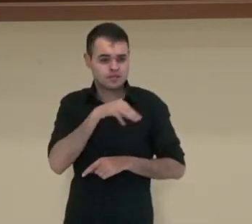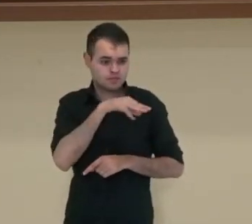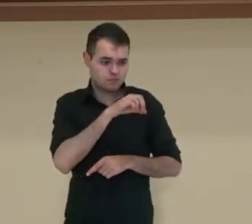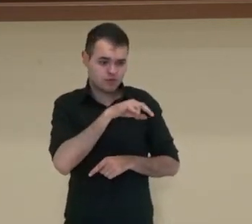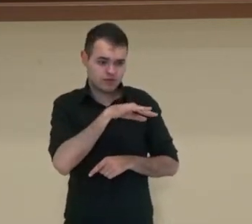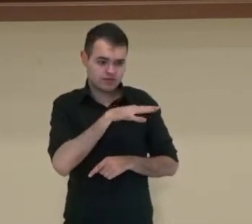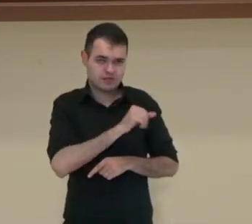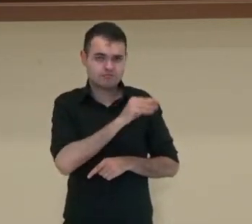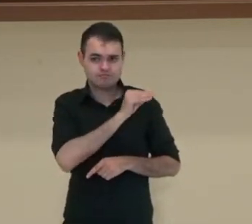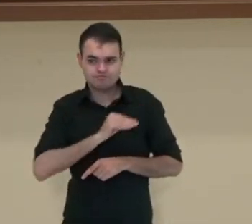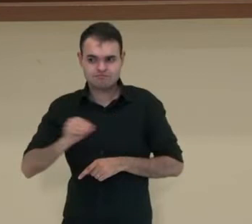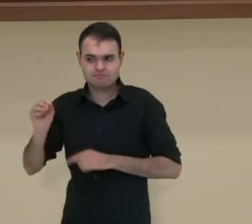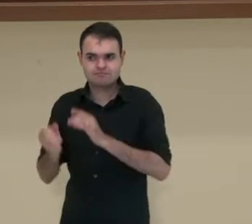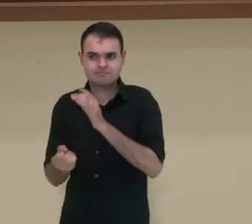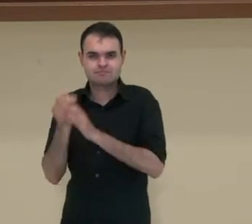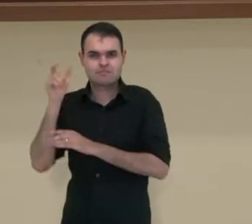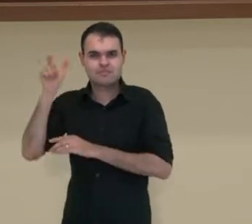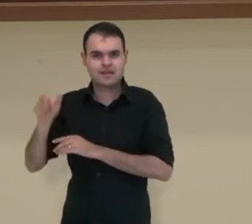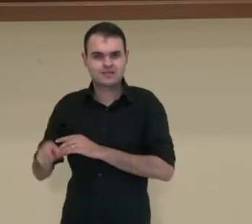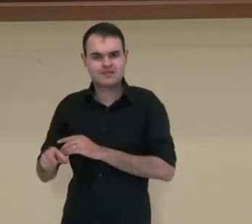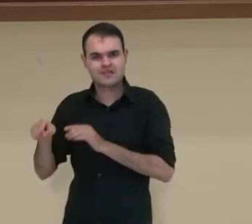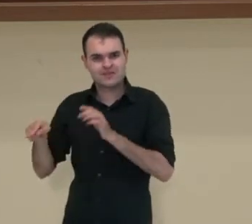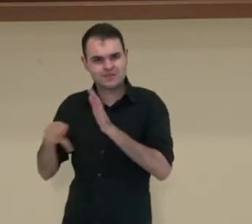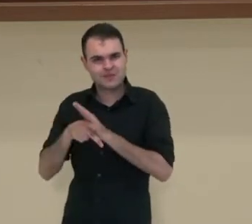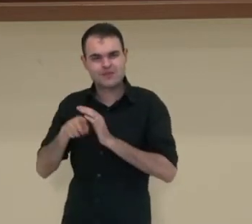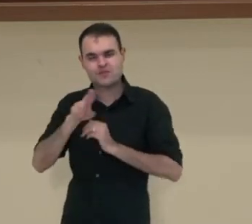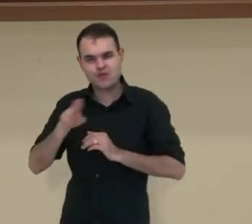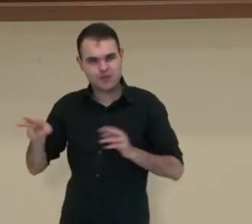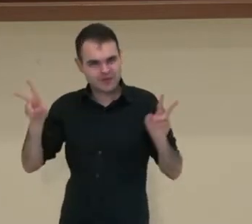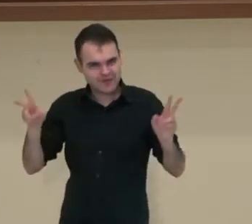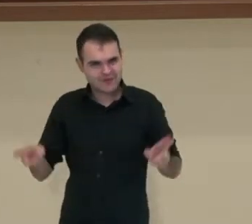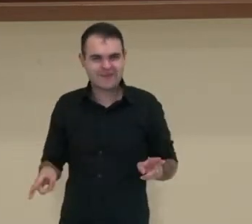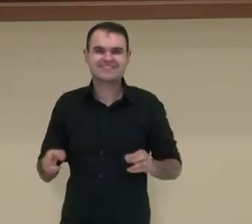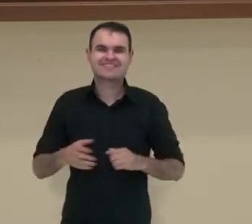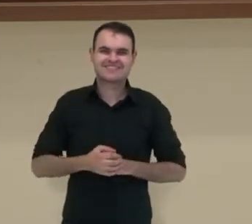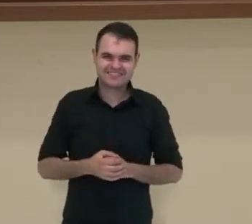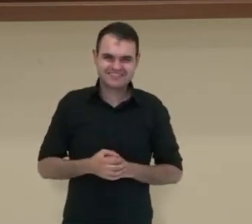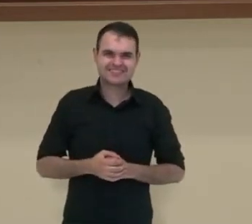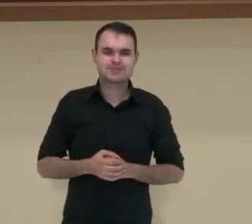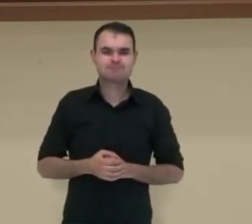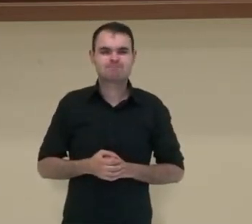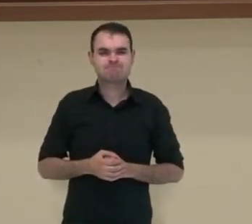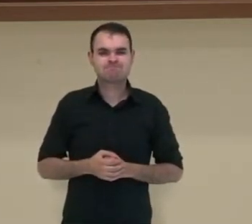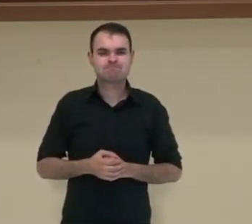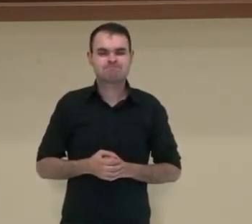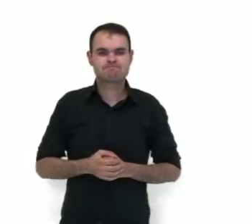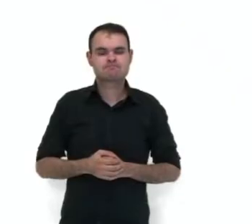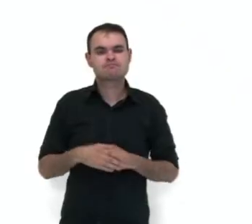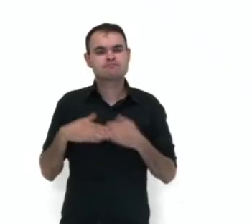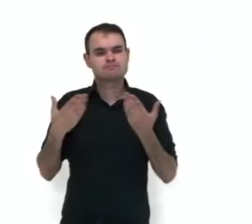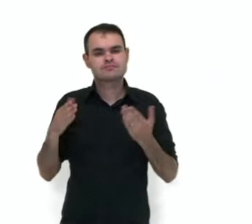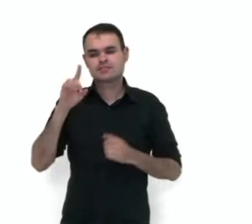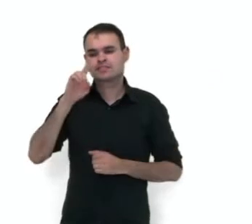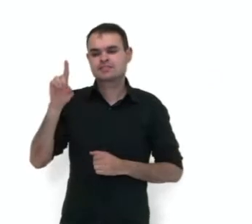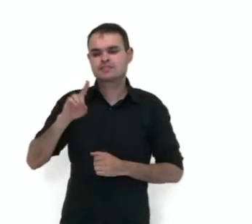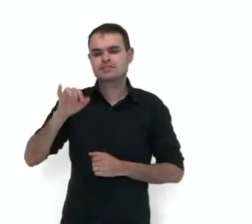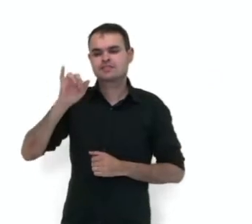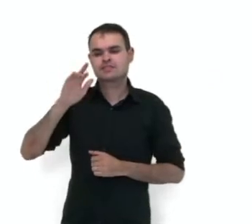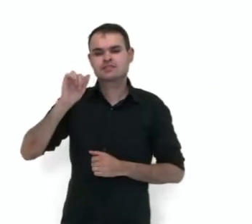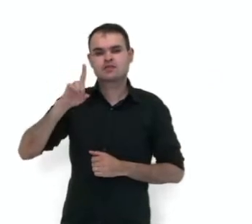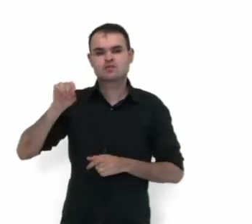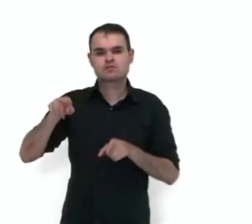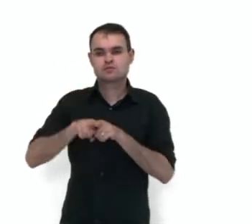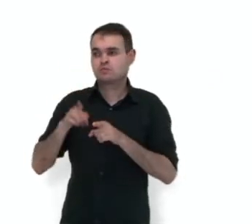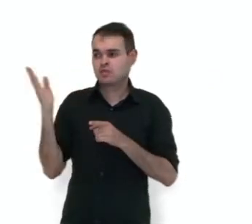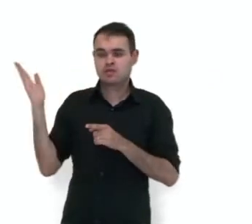Mônica né personagem inspirada na filha dele inclusive o nome da personagem o Ziraldo Alves Pinto